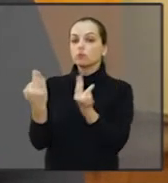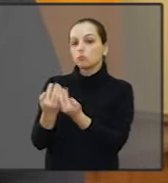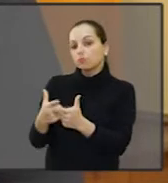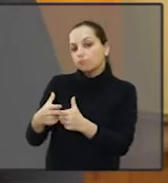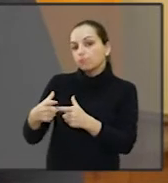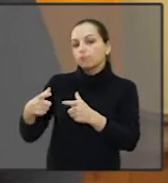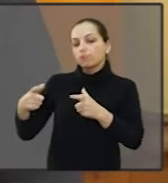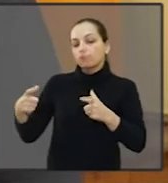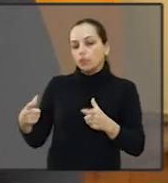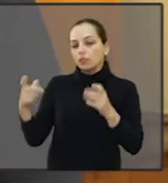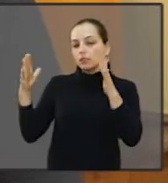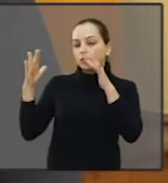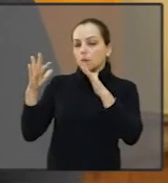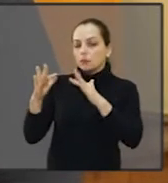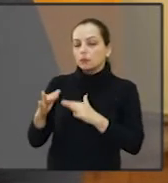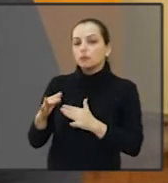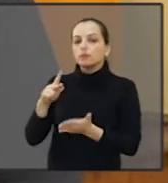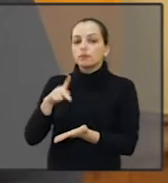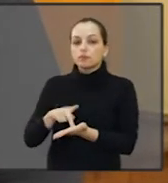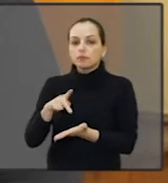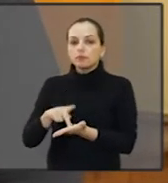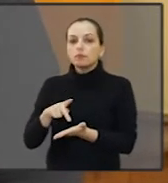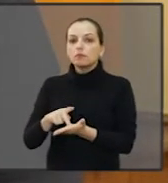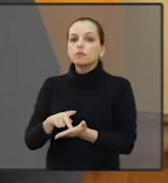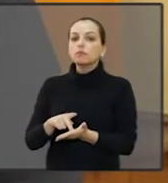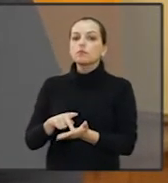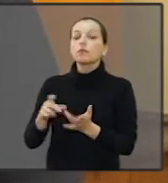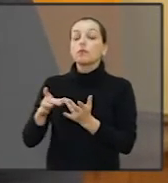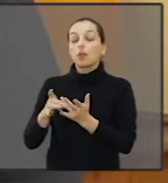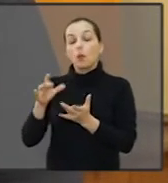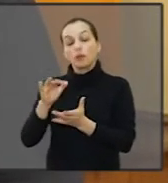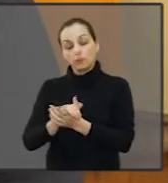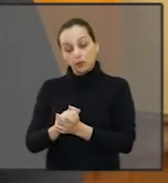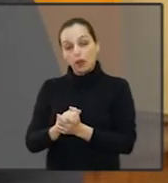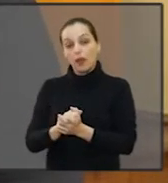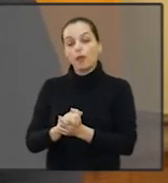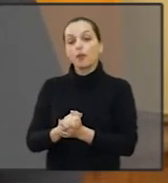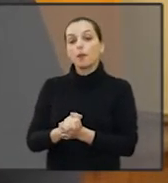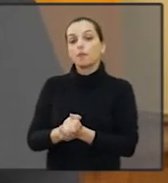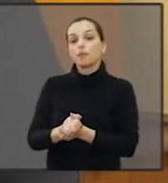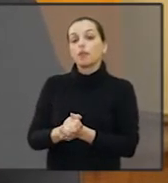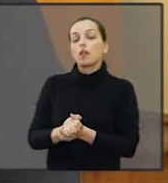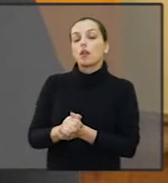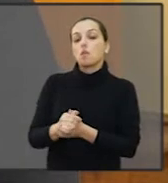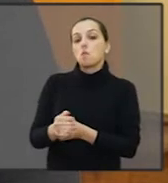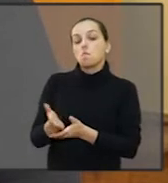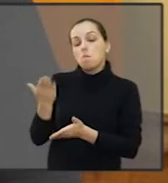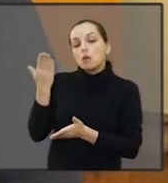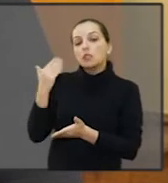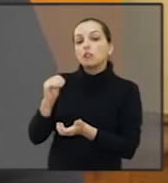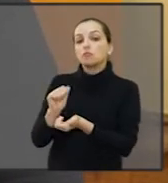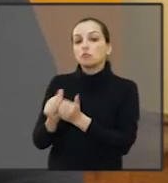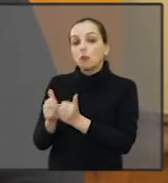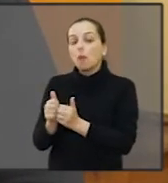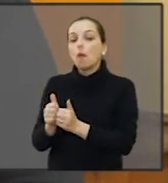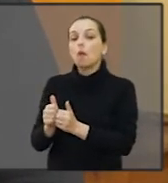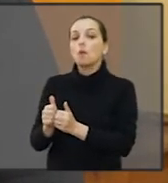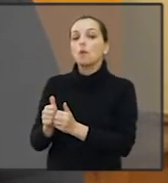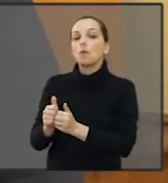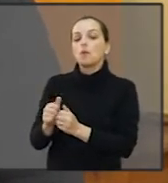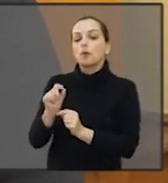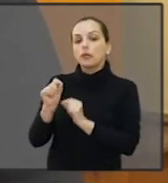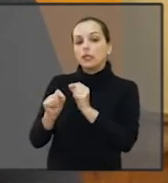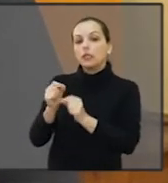uma família abençoada. Sou casada com um ex-jogador de futebol. E tenho um filho, Felipe,